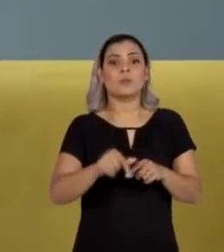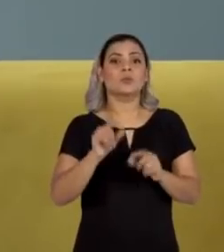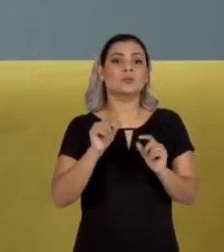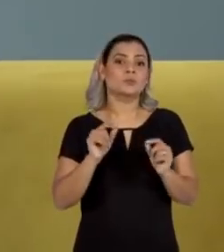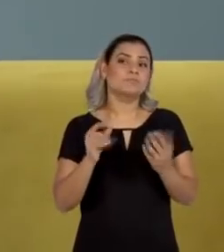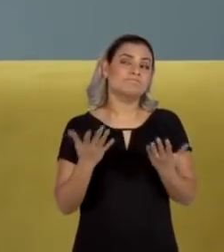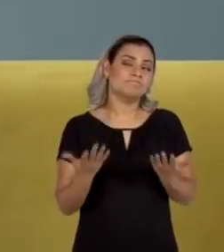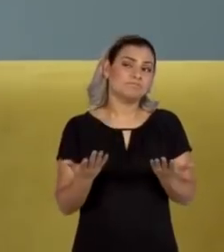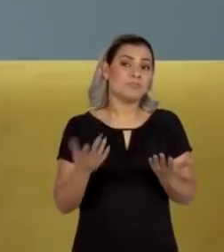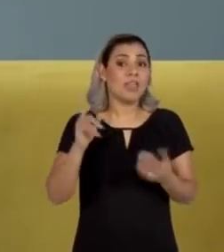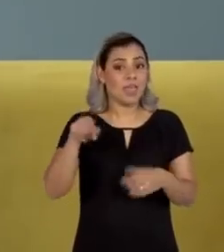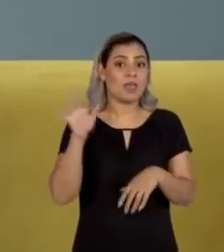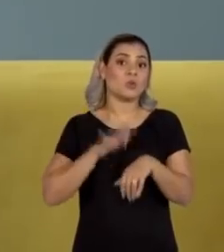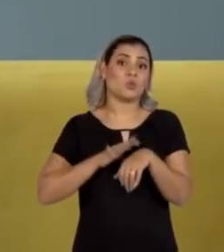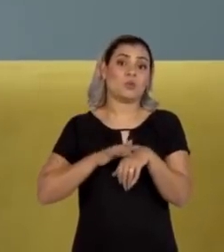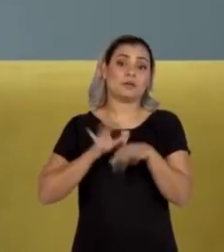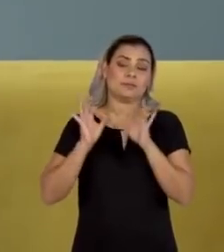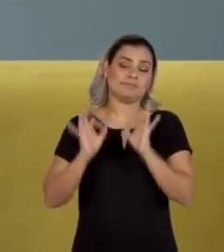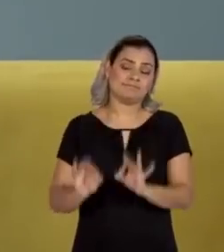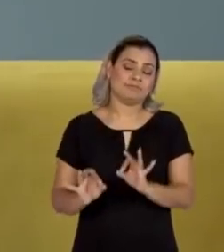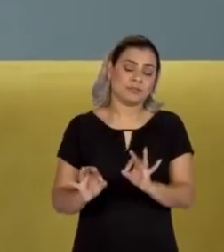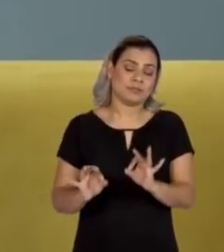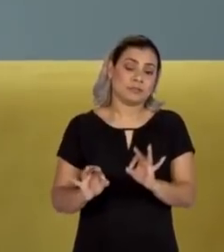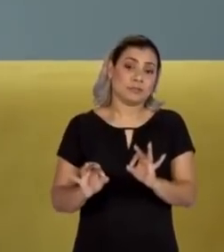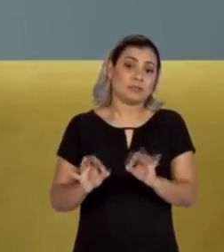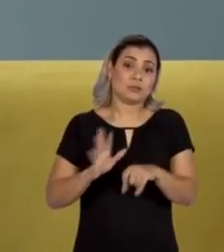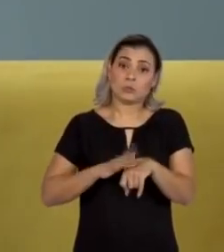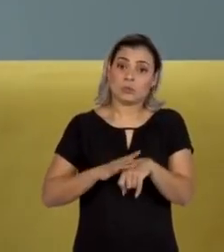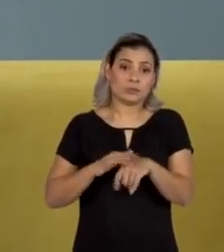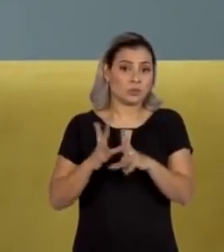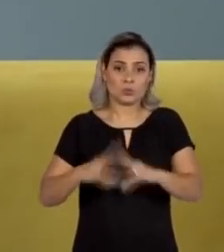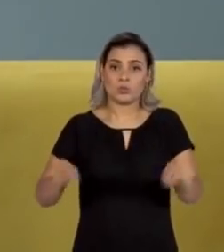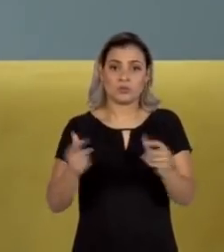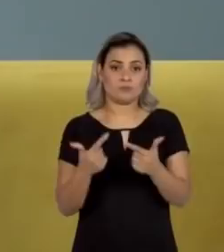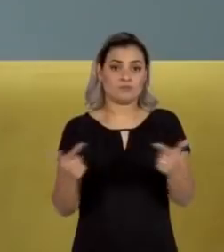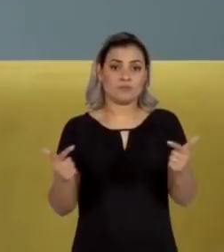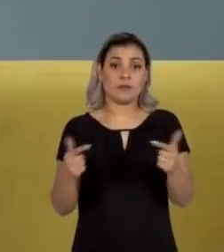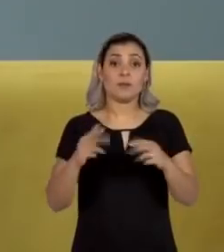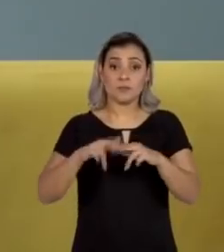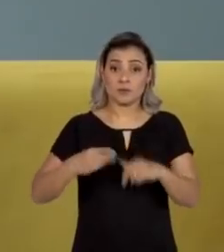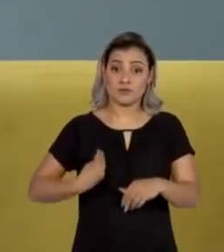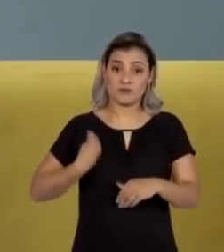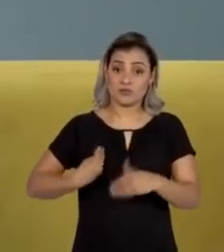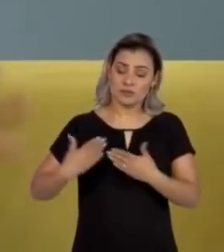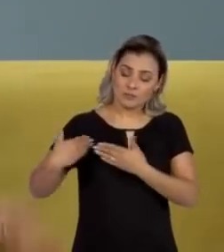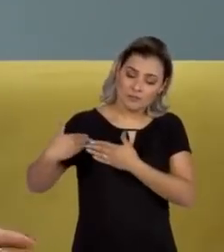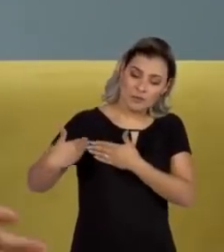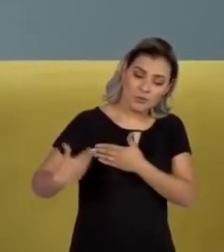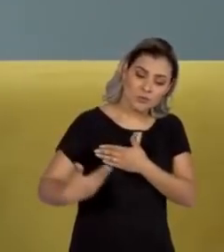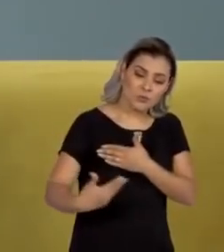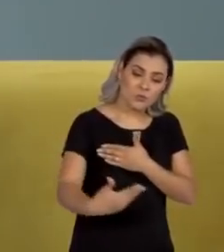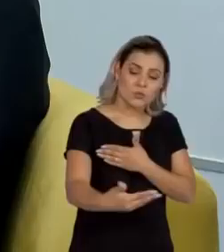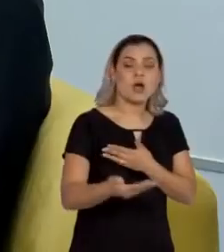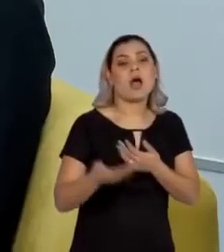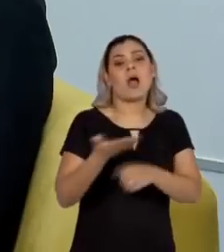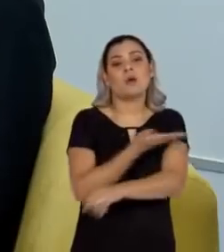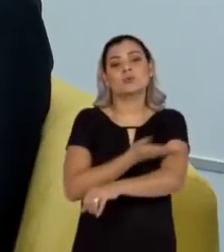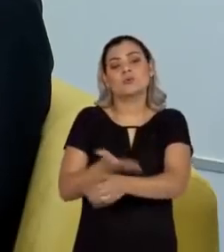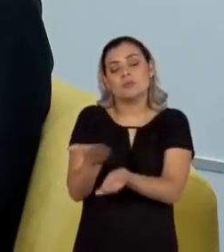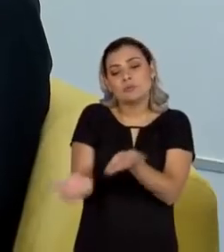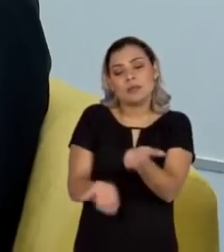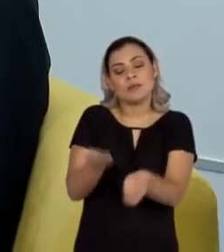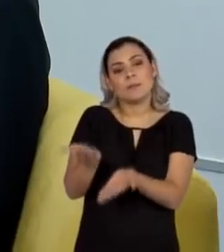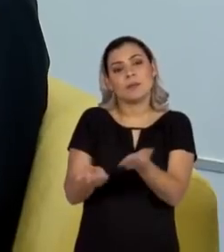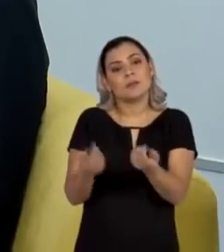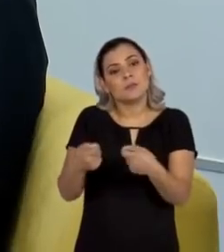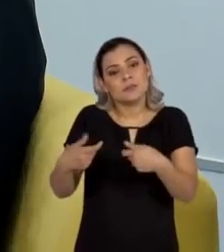que, como é uma doença crônica, o diabetes, a gente tem a vida inteira para se acostumar com o seu tratamento e os cuidados